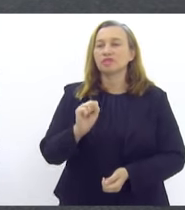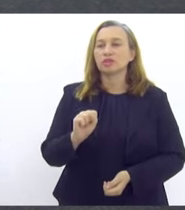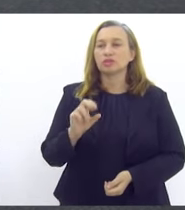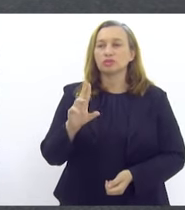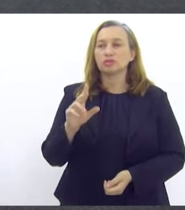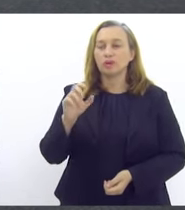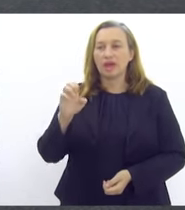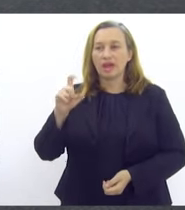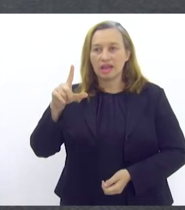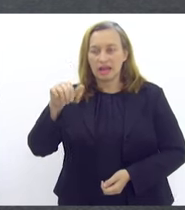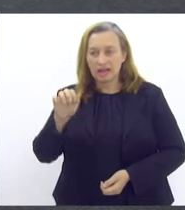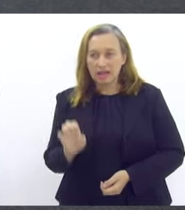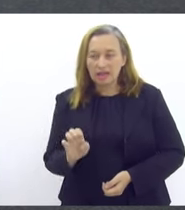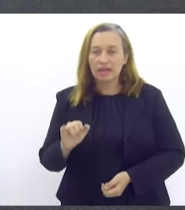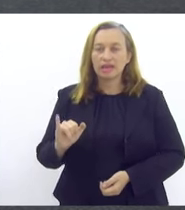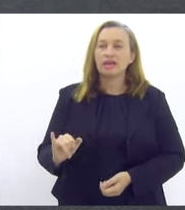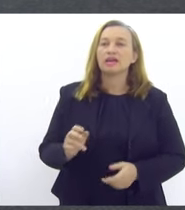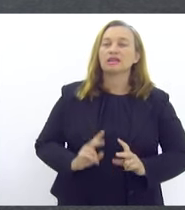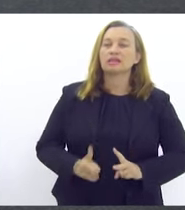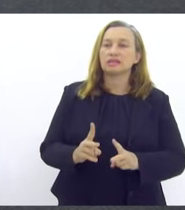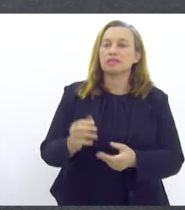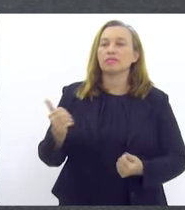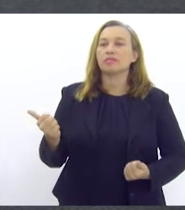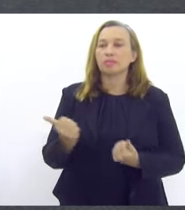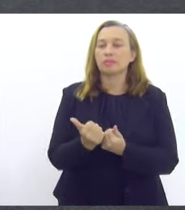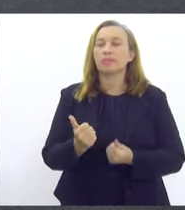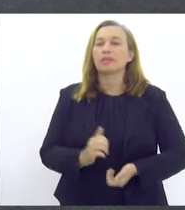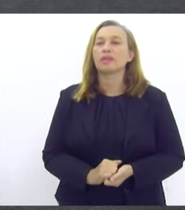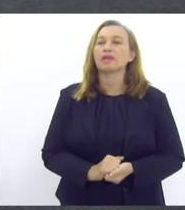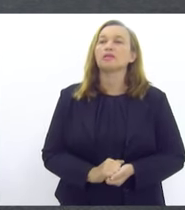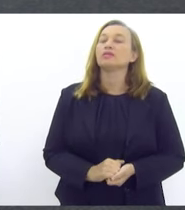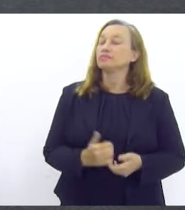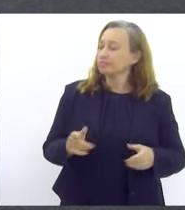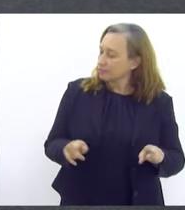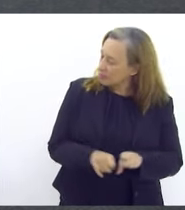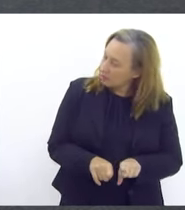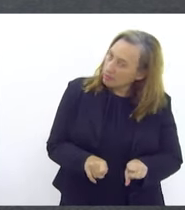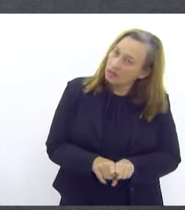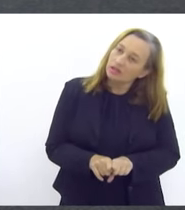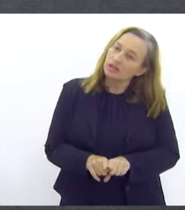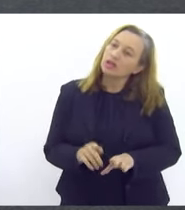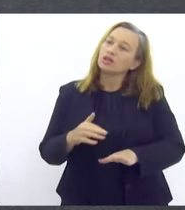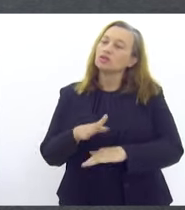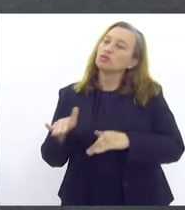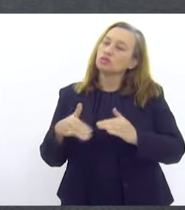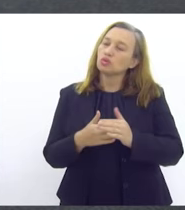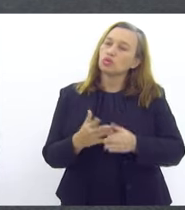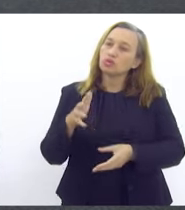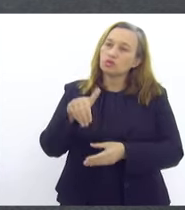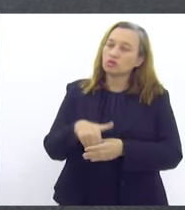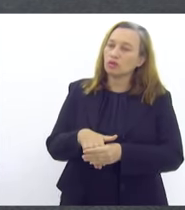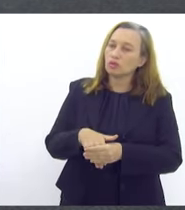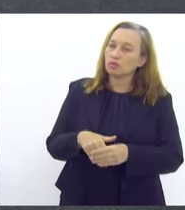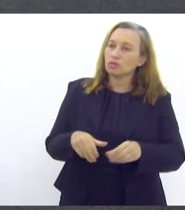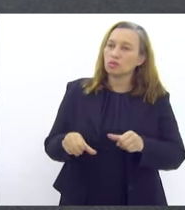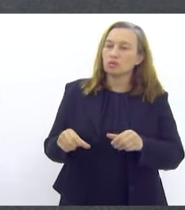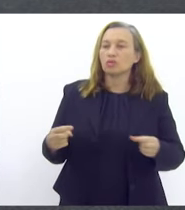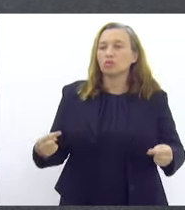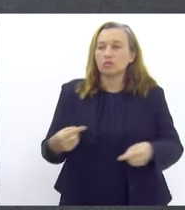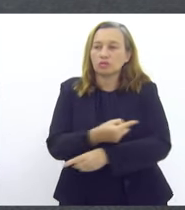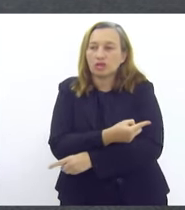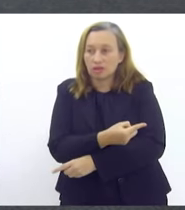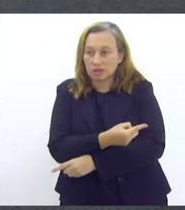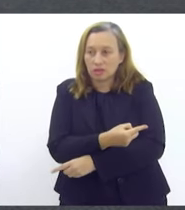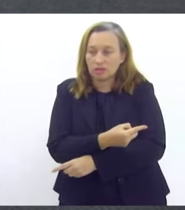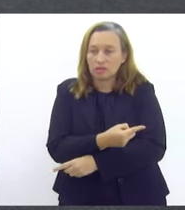Estaremos sempre apoiando e apostando. E colaboro com todos os nossos votos contrários que foram aqui